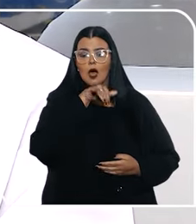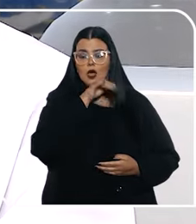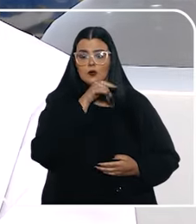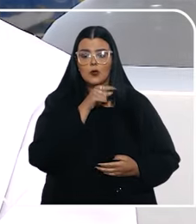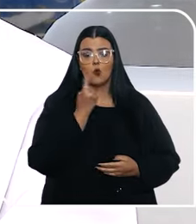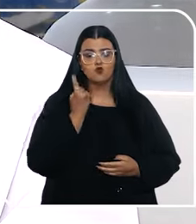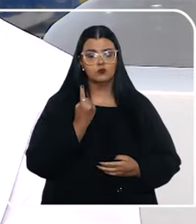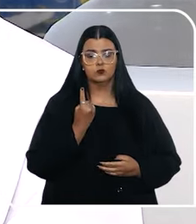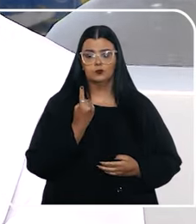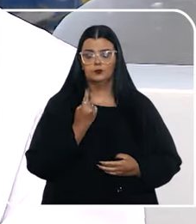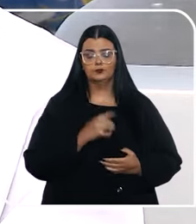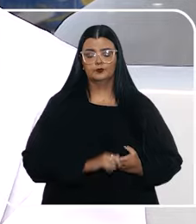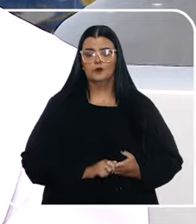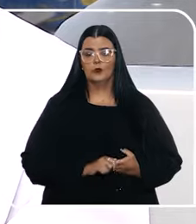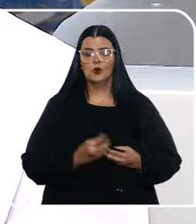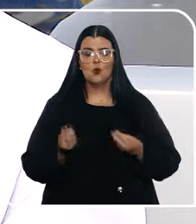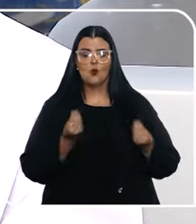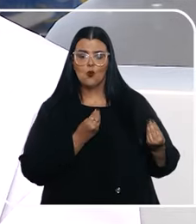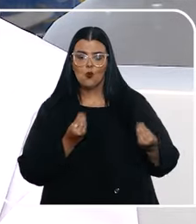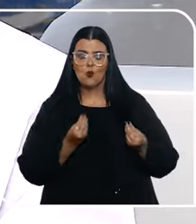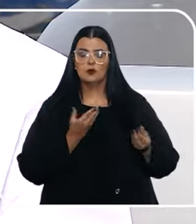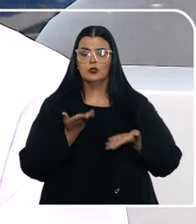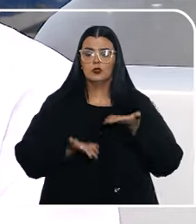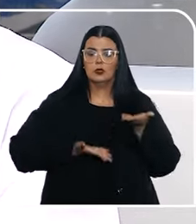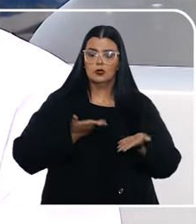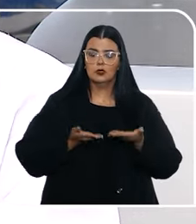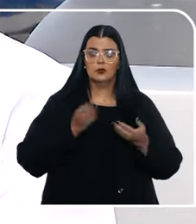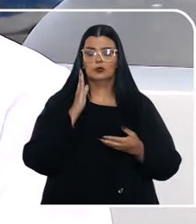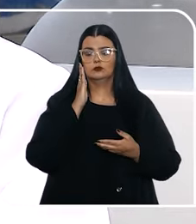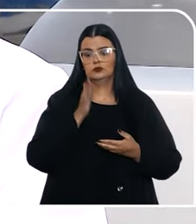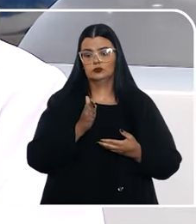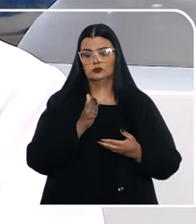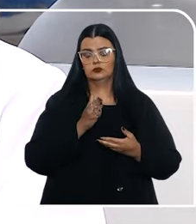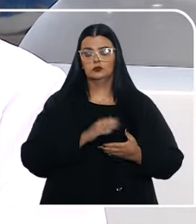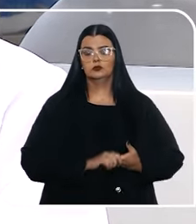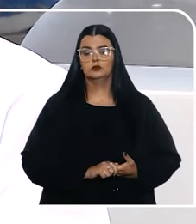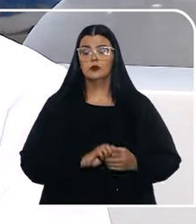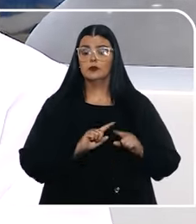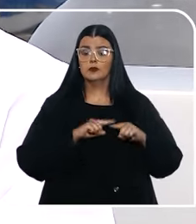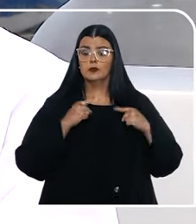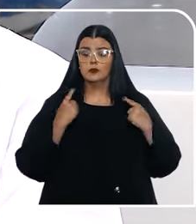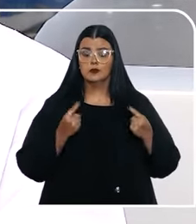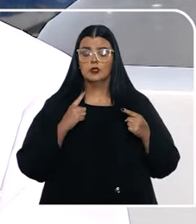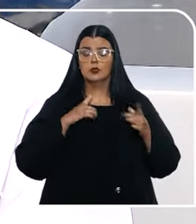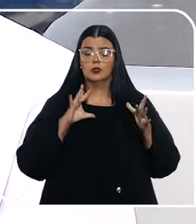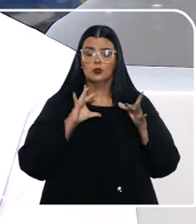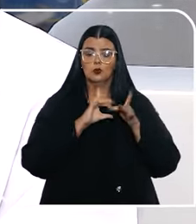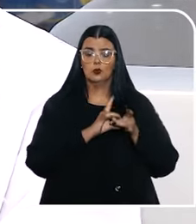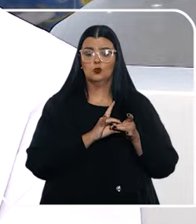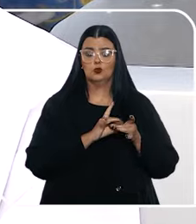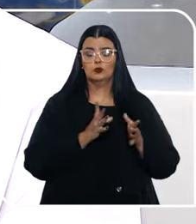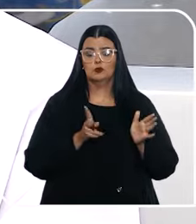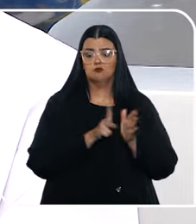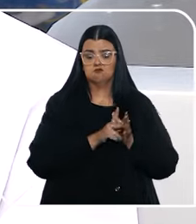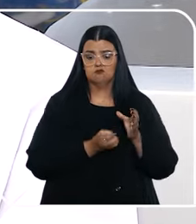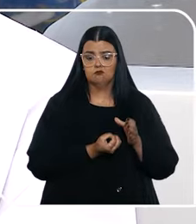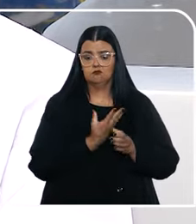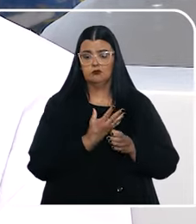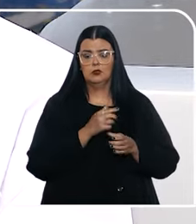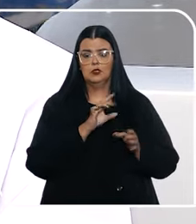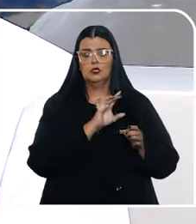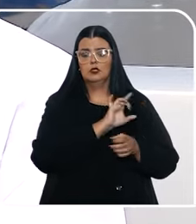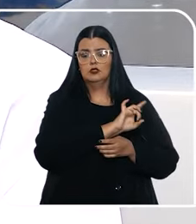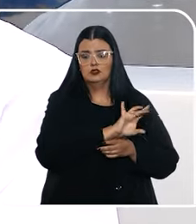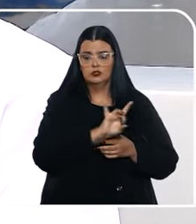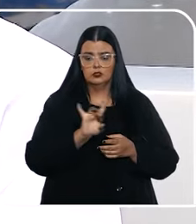é um. A forma de conduzi-lo dependerá unicamente daquele indivíduo, porém, de acordo com a espécie,